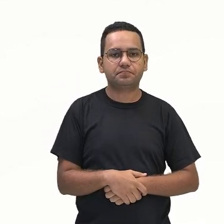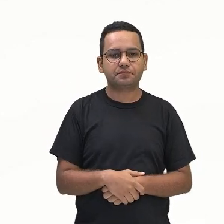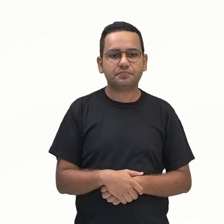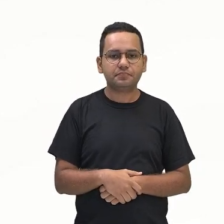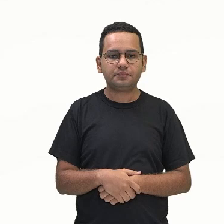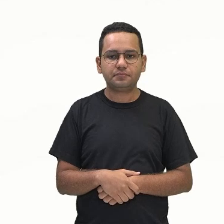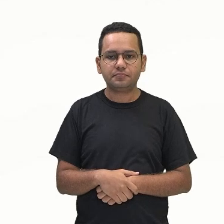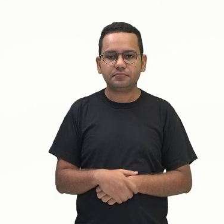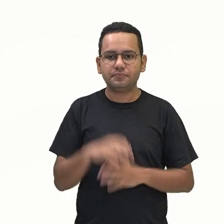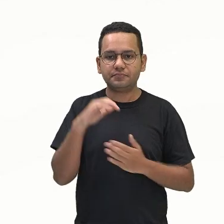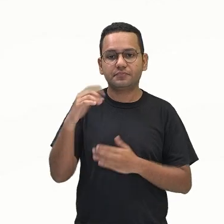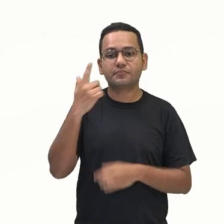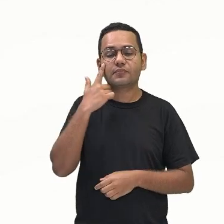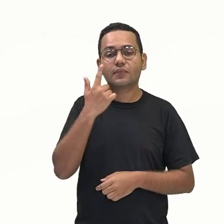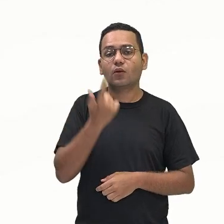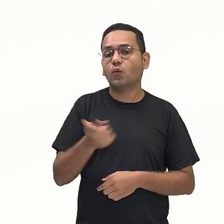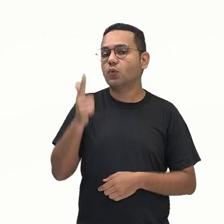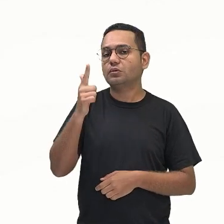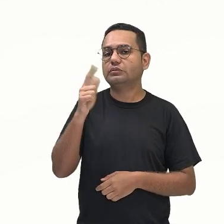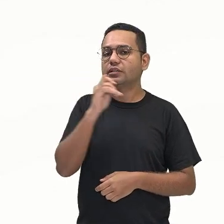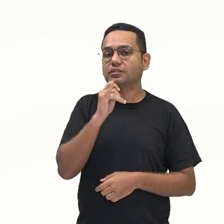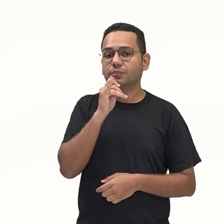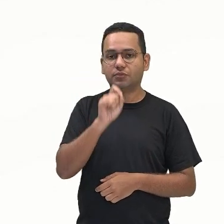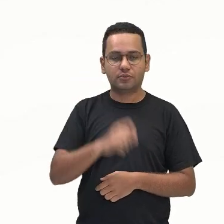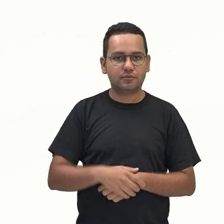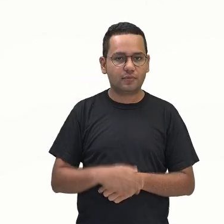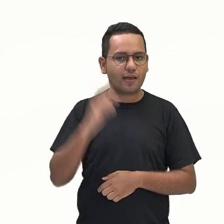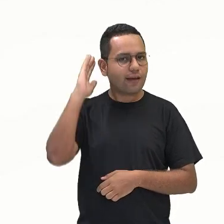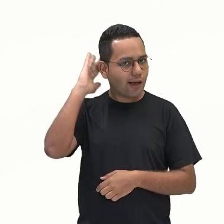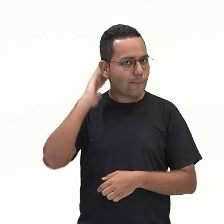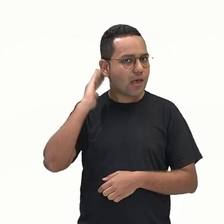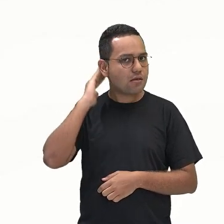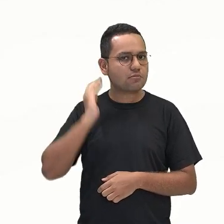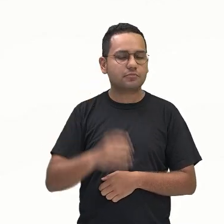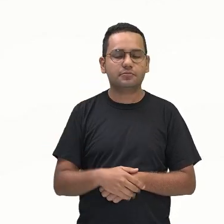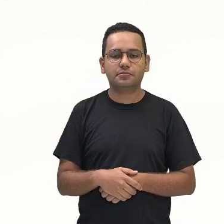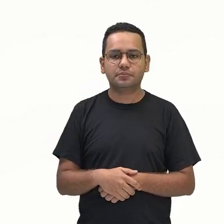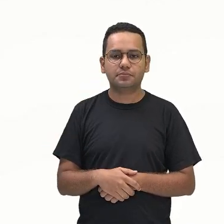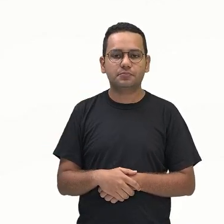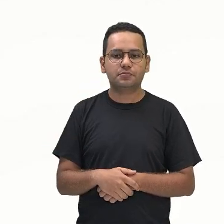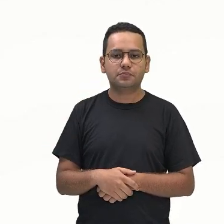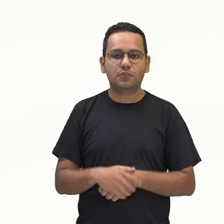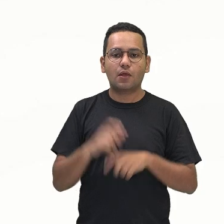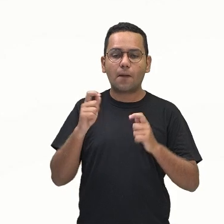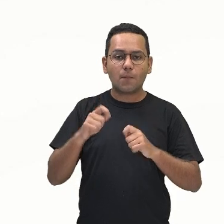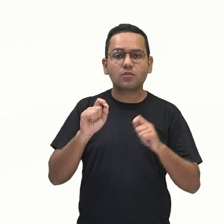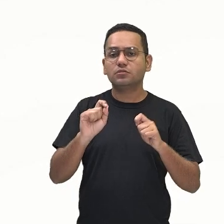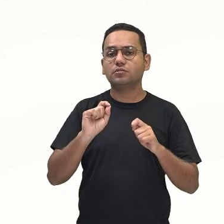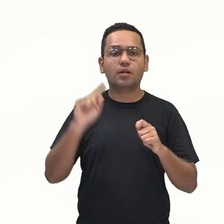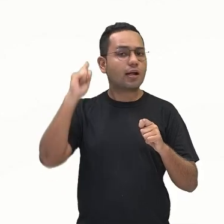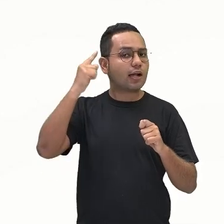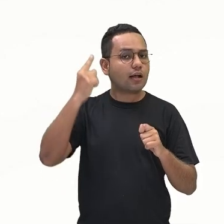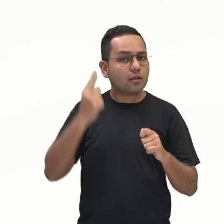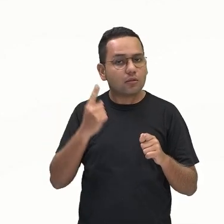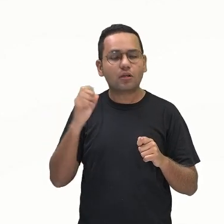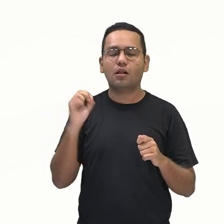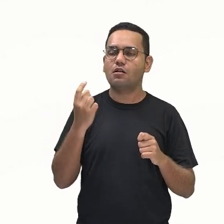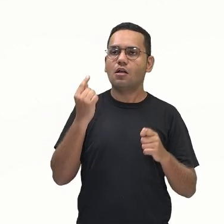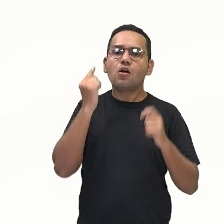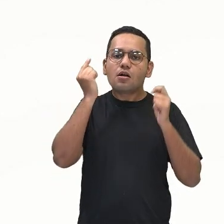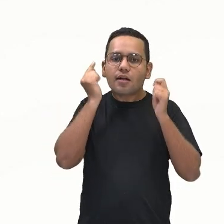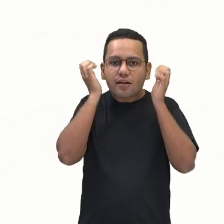é na questão dos cabelos, né? A gente pode receber aí genes para cabelos ondulados,